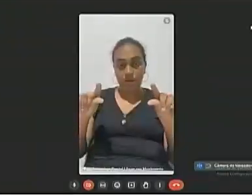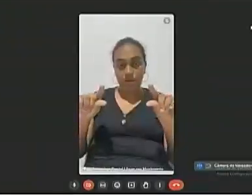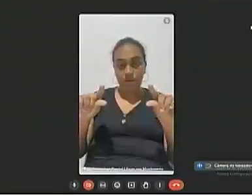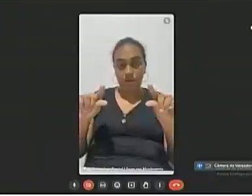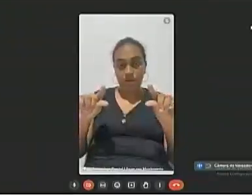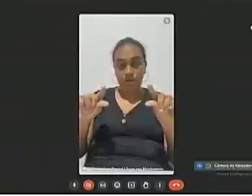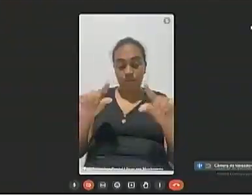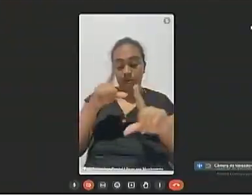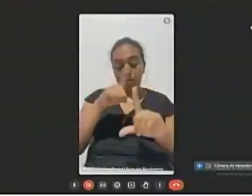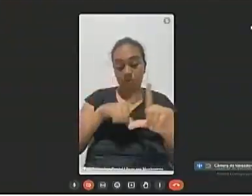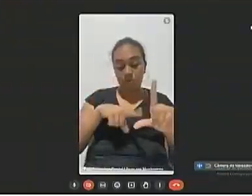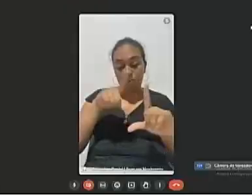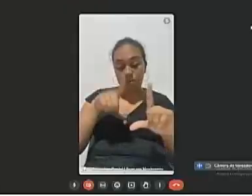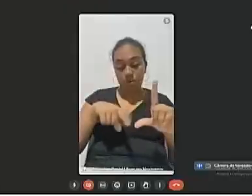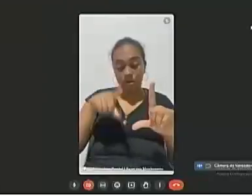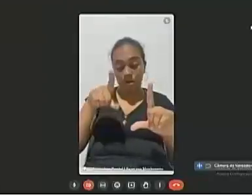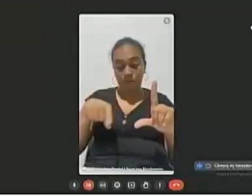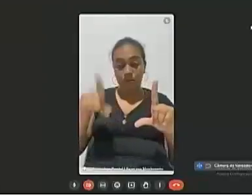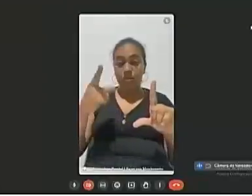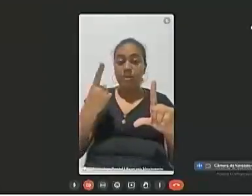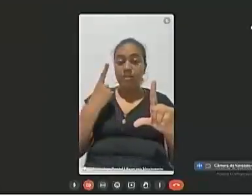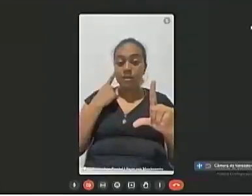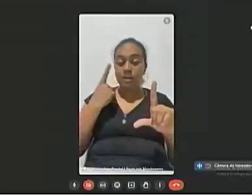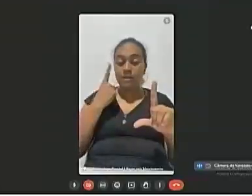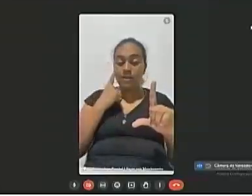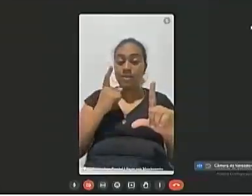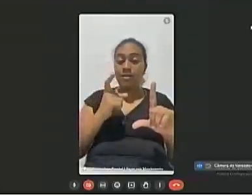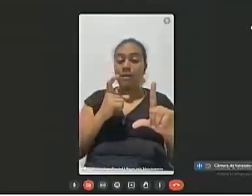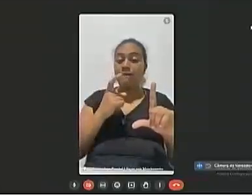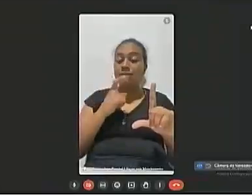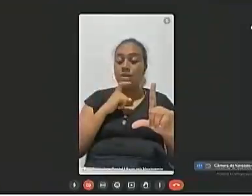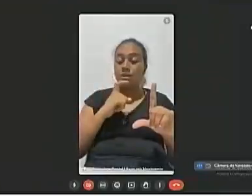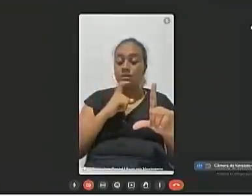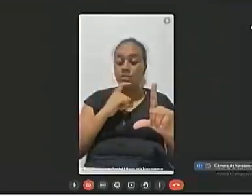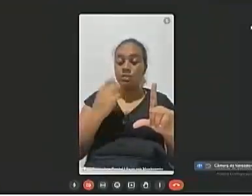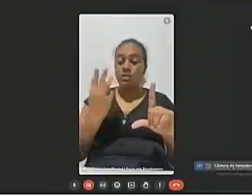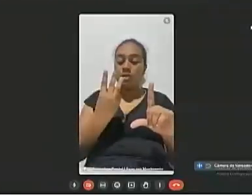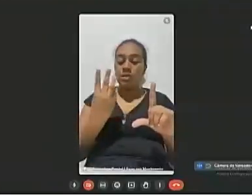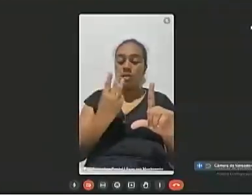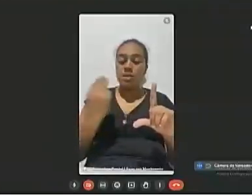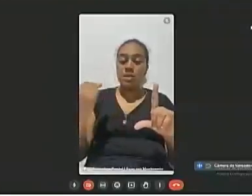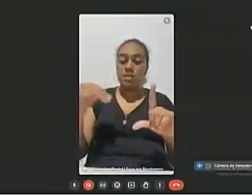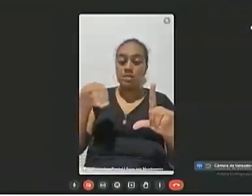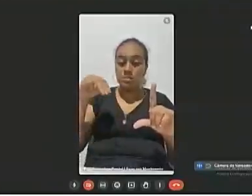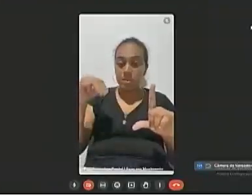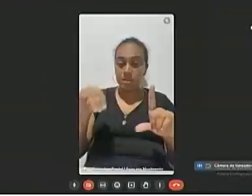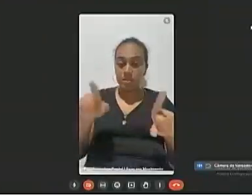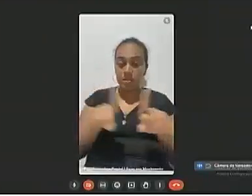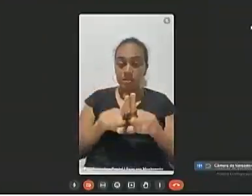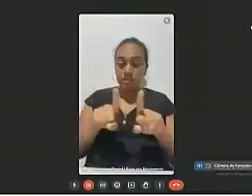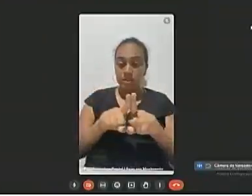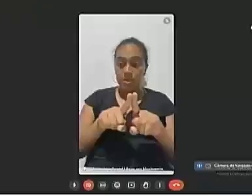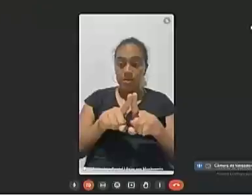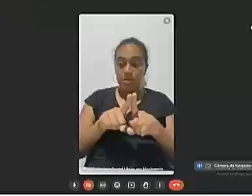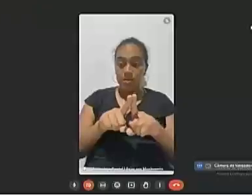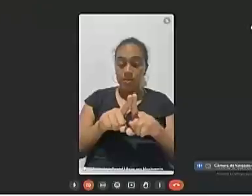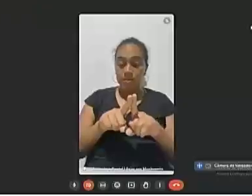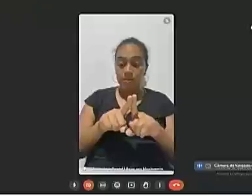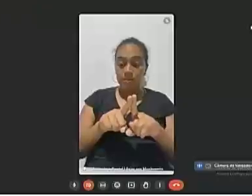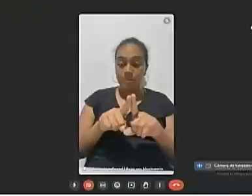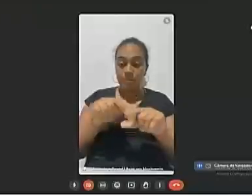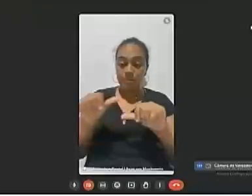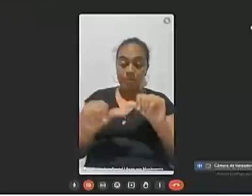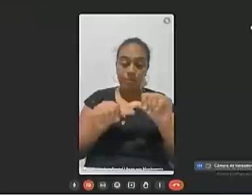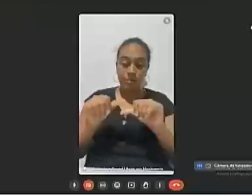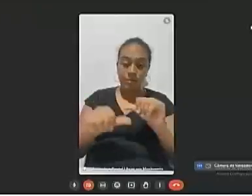do gráfico. Então a linha verde seriam 3 metros de dragagem de em cada ponto do Rio Iguaçu, desde a ressaca para cá,